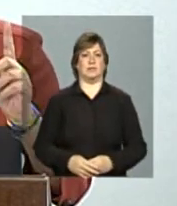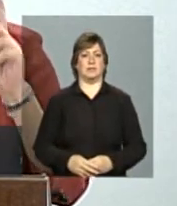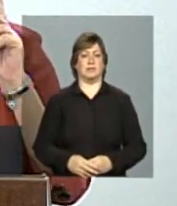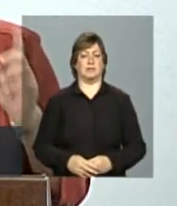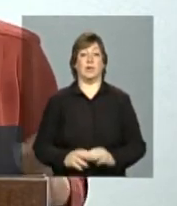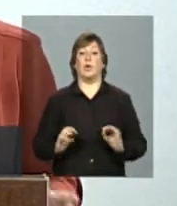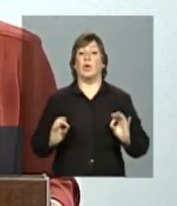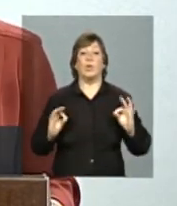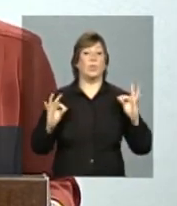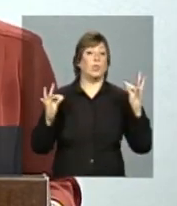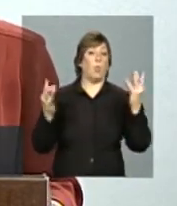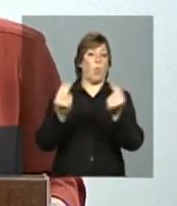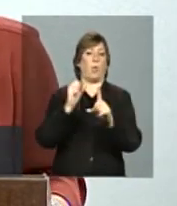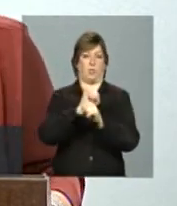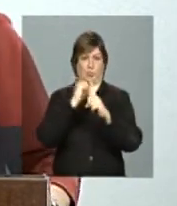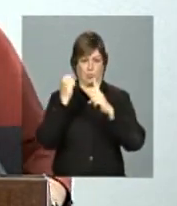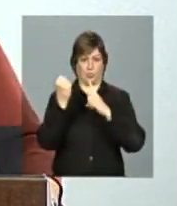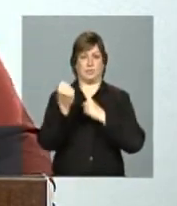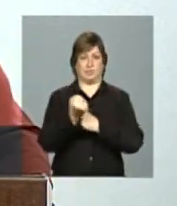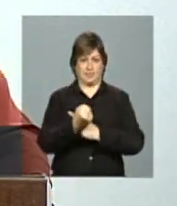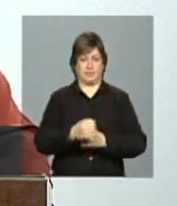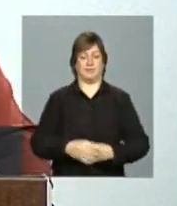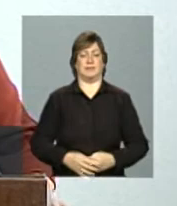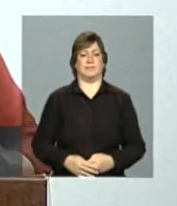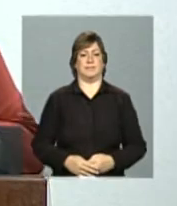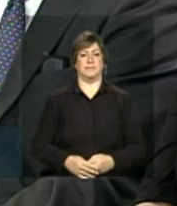de toda a sociedade